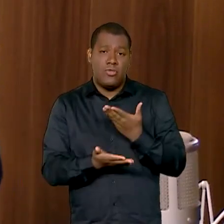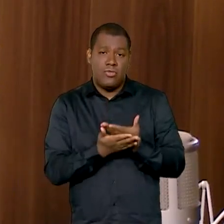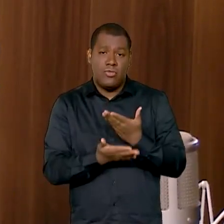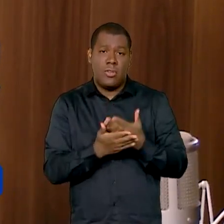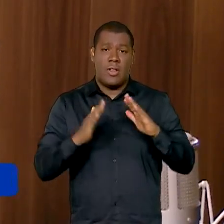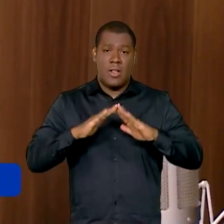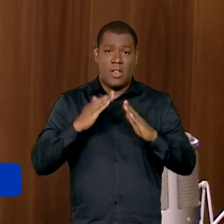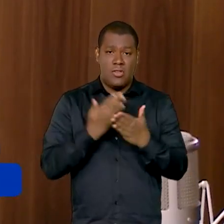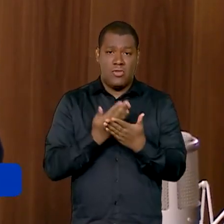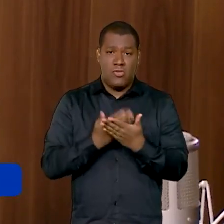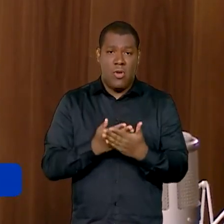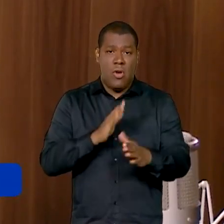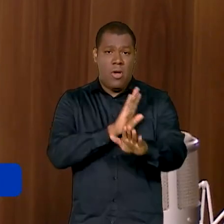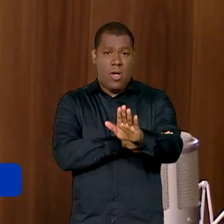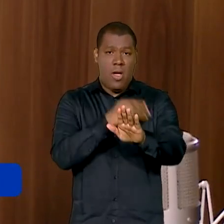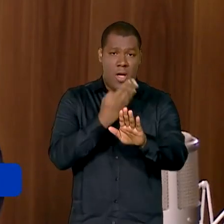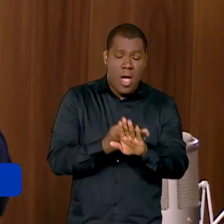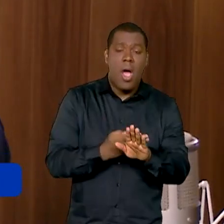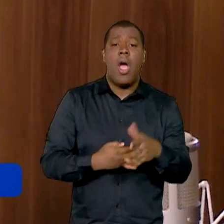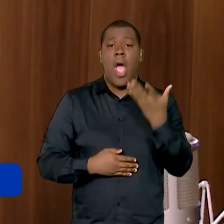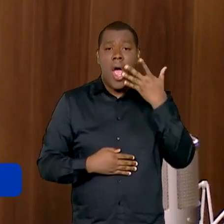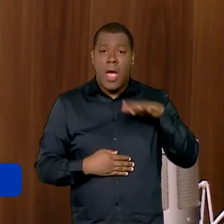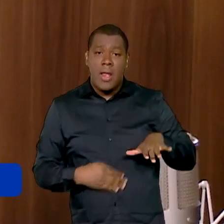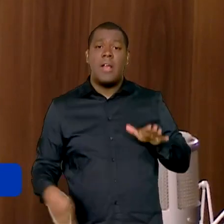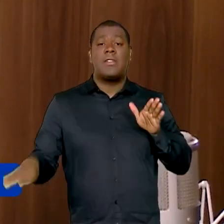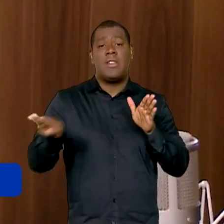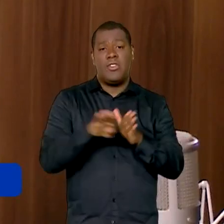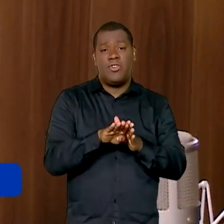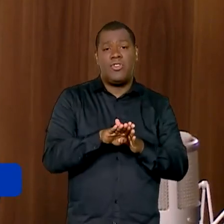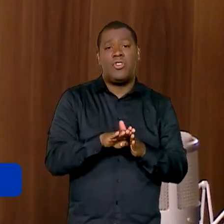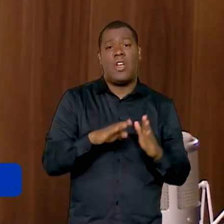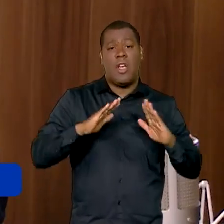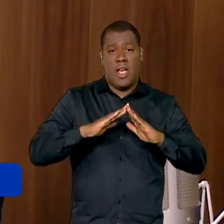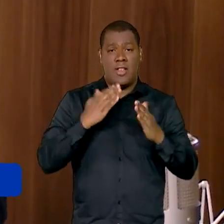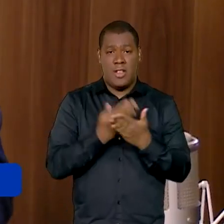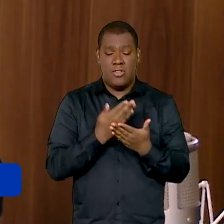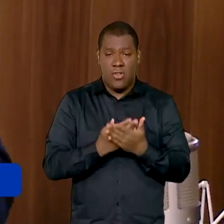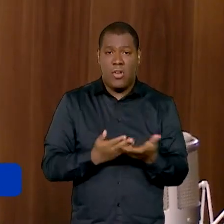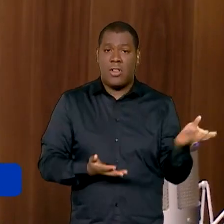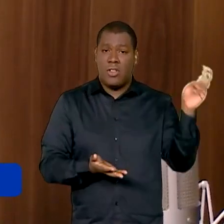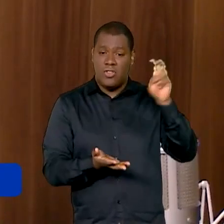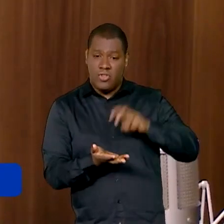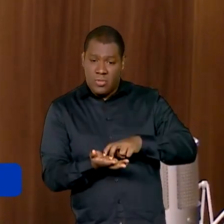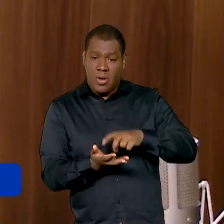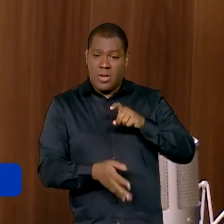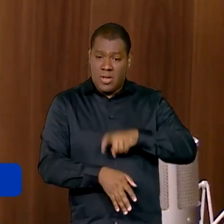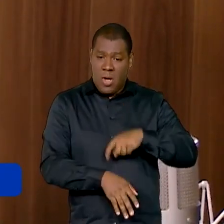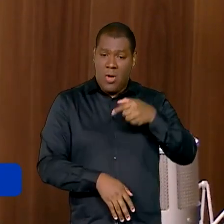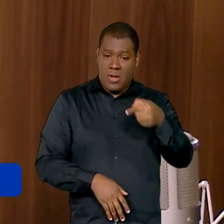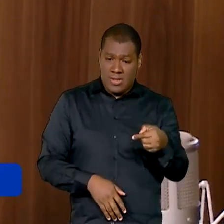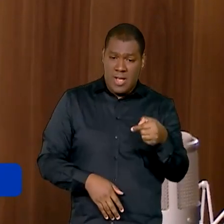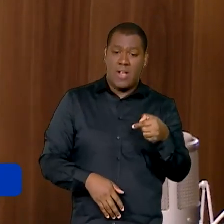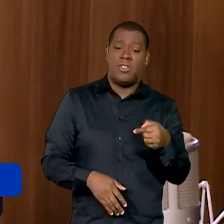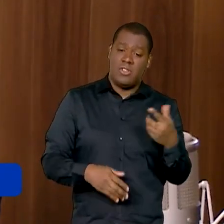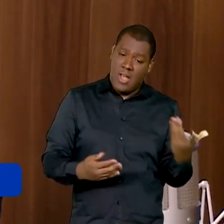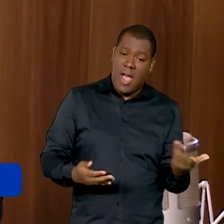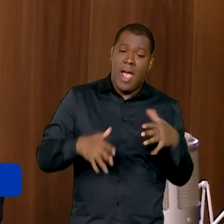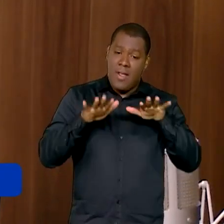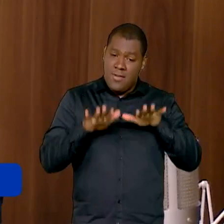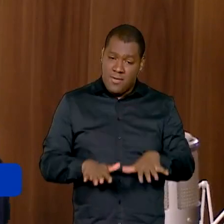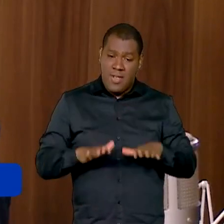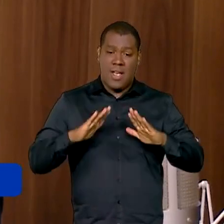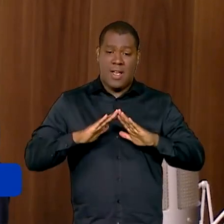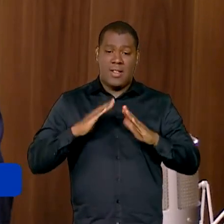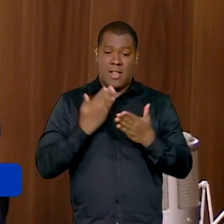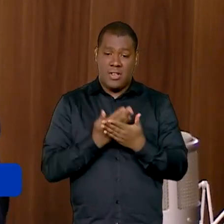que o menino chega de manhã, 7, 8 horas da manhã, e passa o dia na escola. Depois de aprender as matérias convencionais, matemática, química,